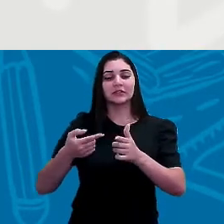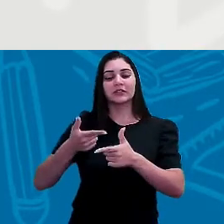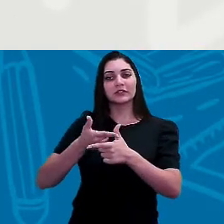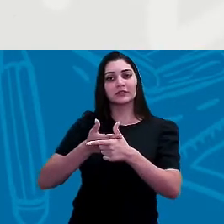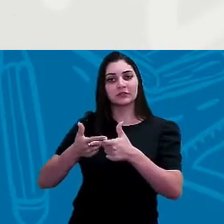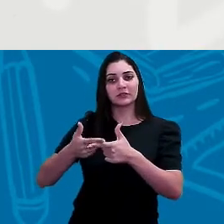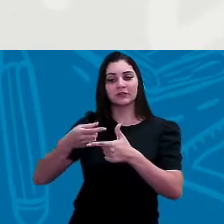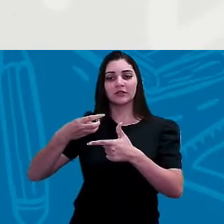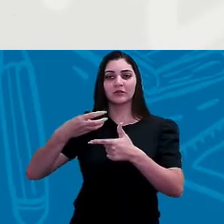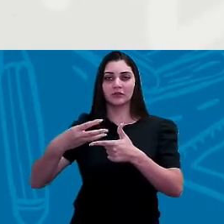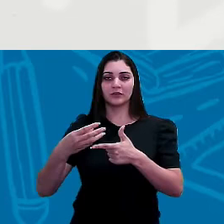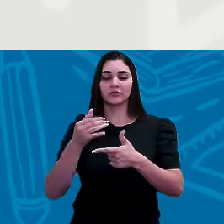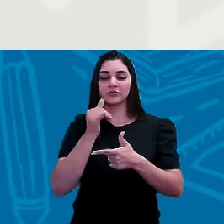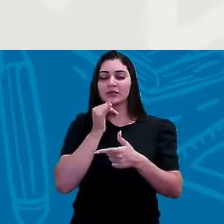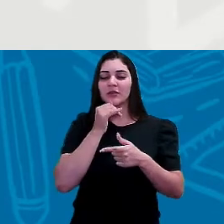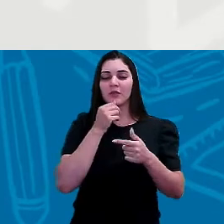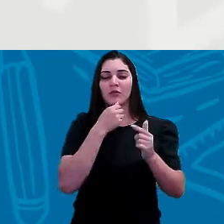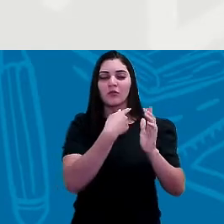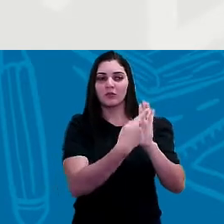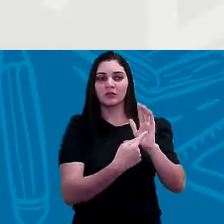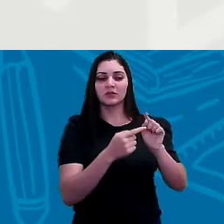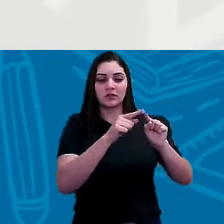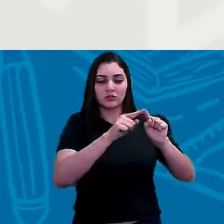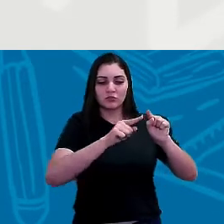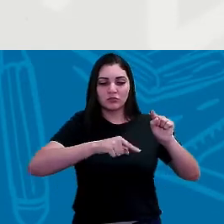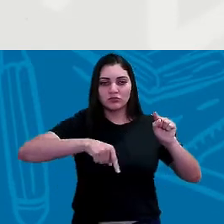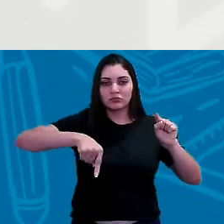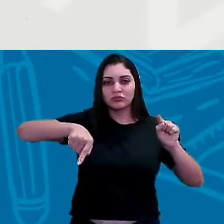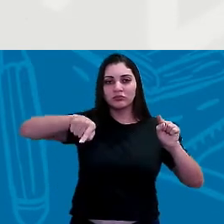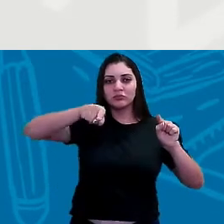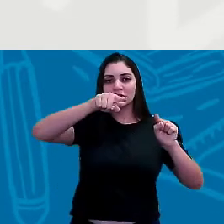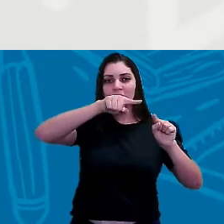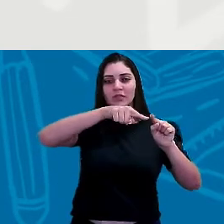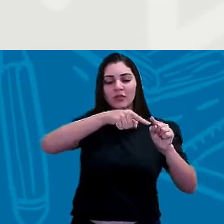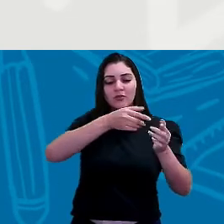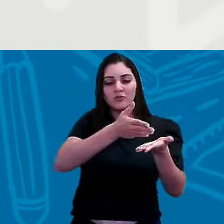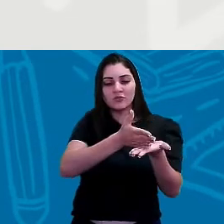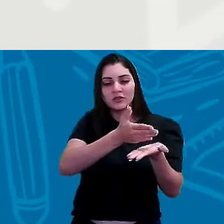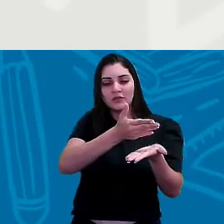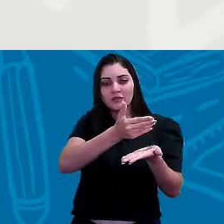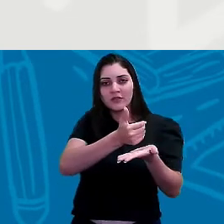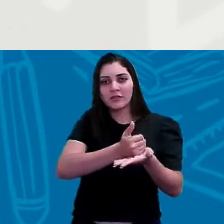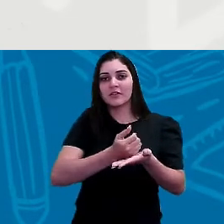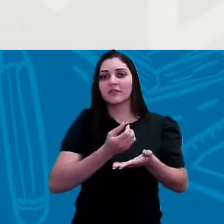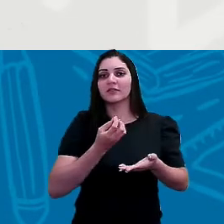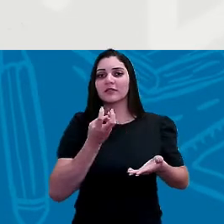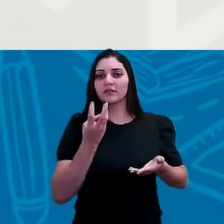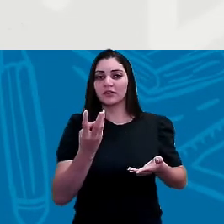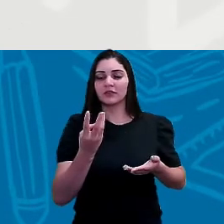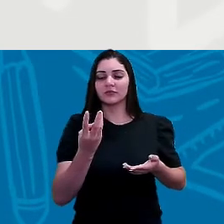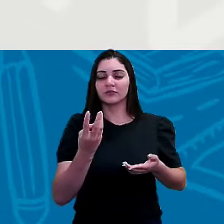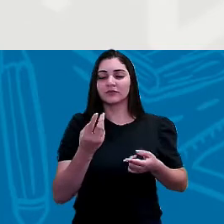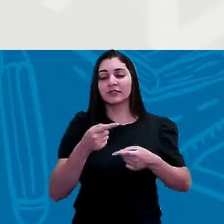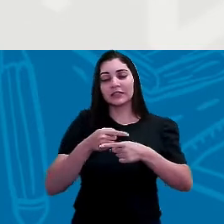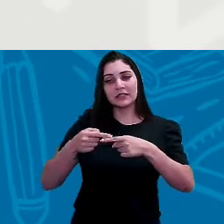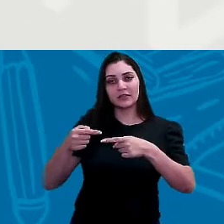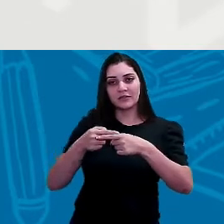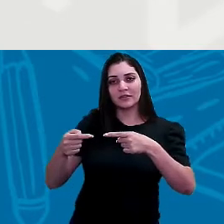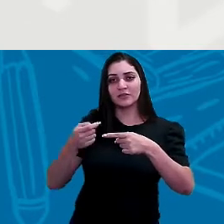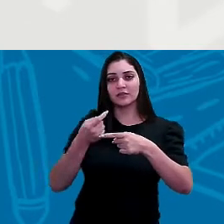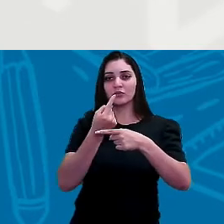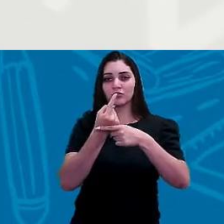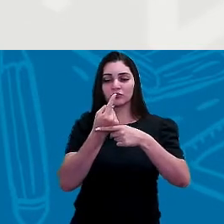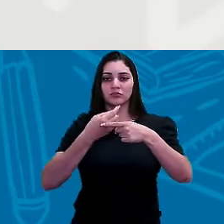Tem um inteiro, e eu dividi esse inteiro em 3 partes. E a fração tá lá, ó, 1 sobre 3. É